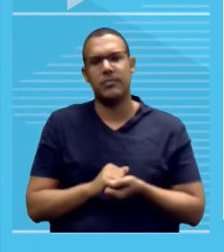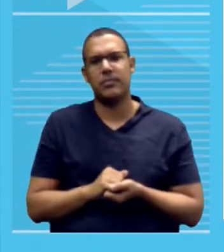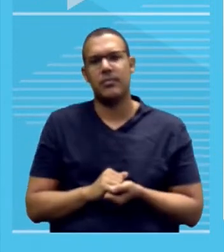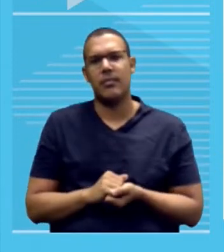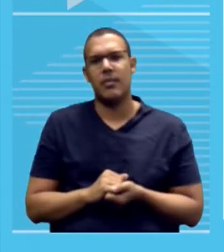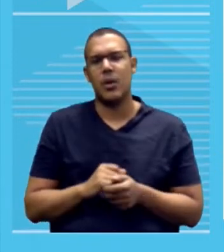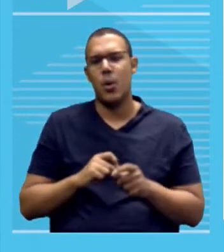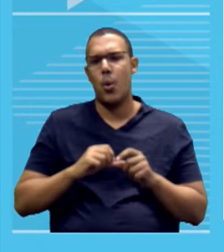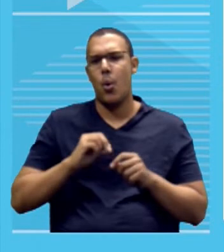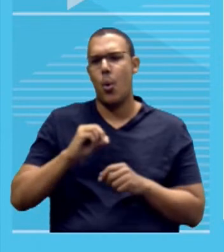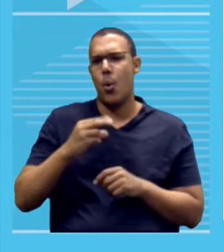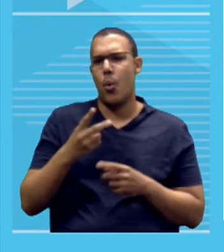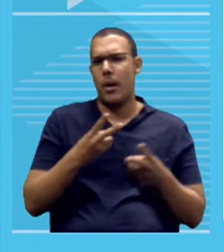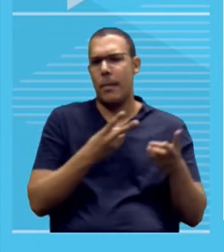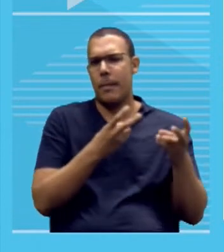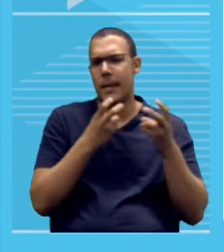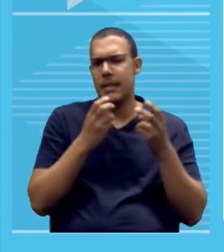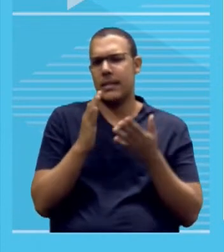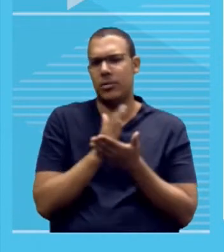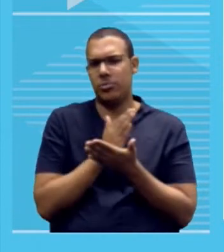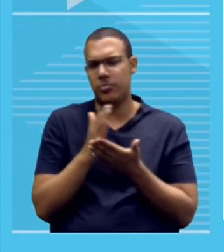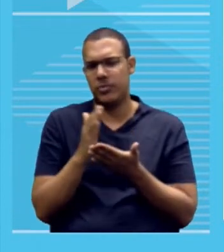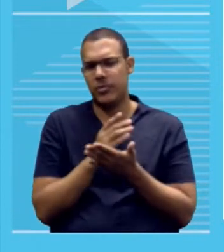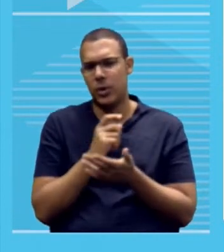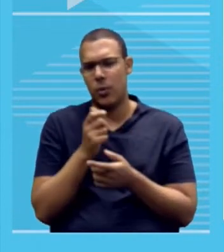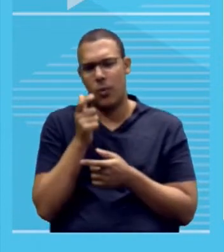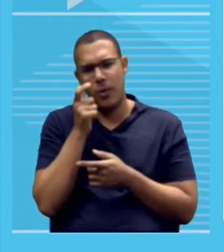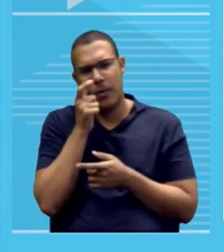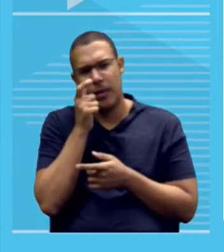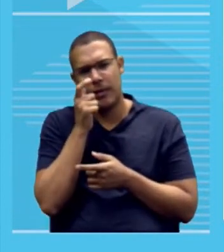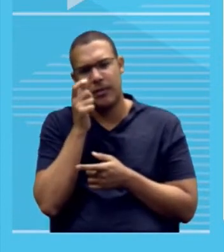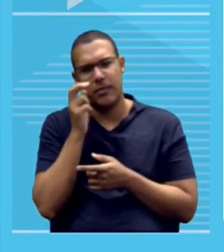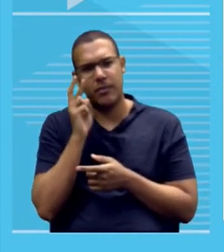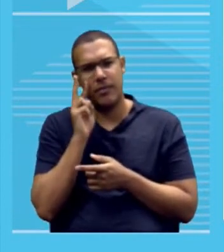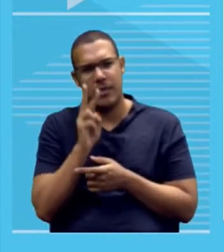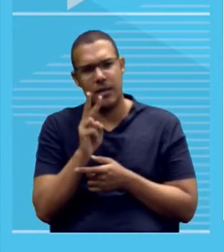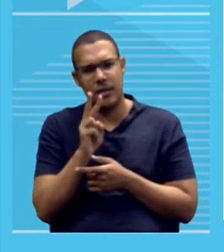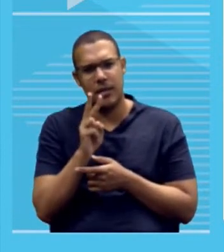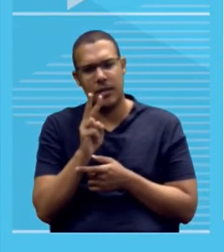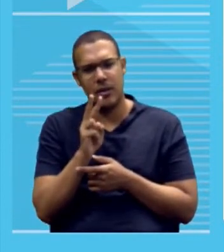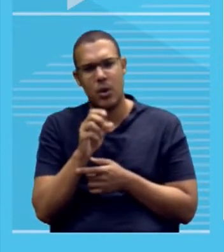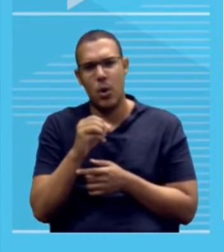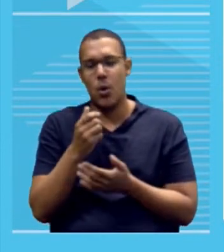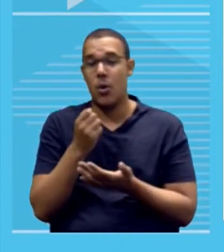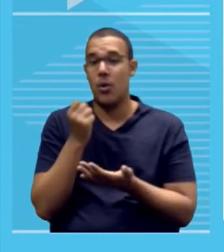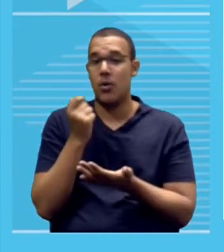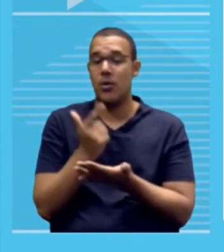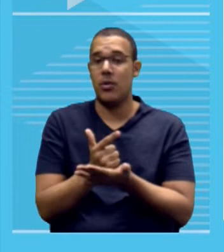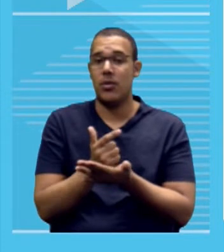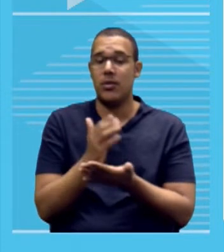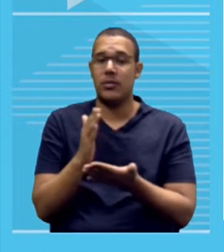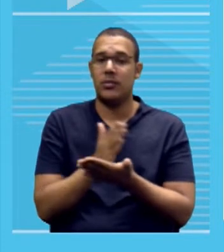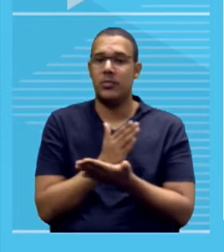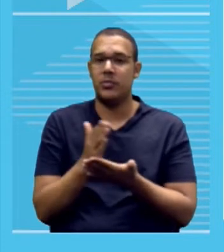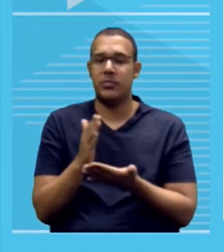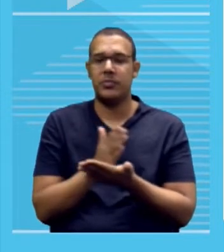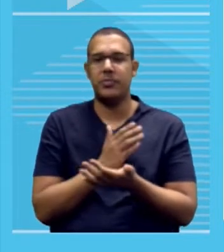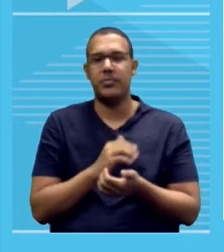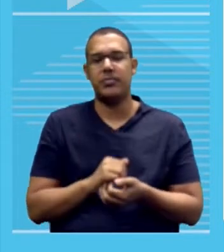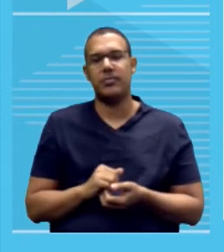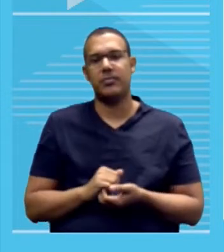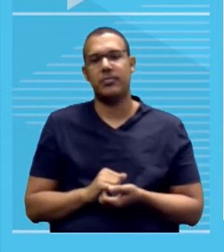perceba alguma coisa eu quero que ele observe alguma coisa eu quero que ele cumpre alguma coisa